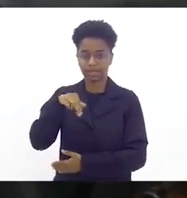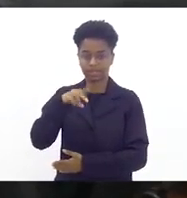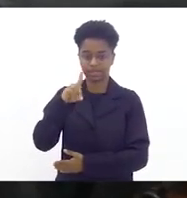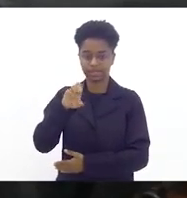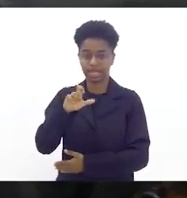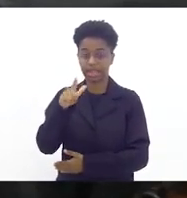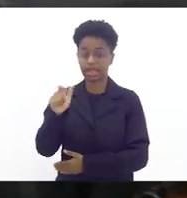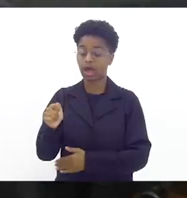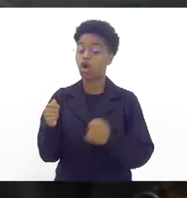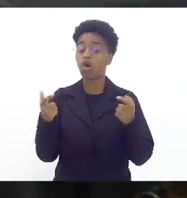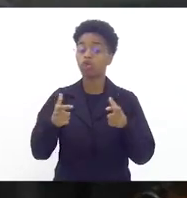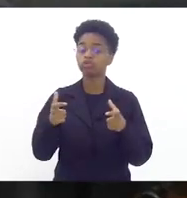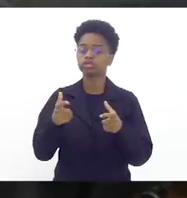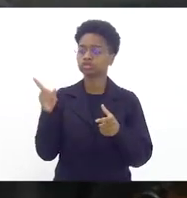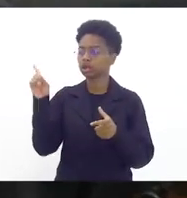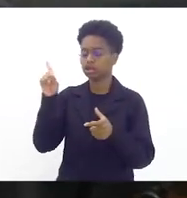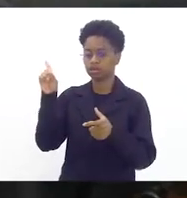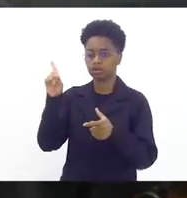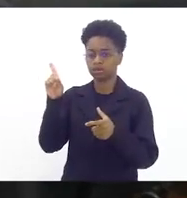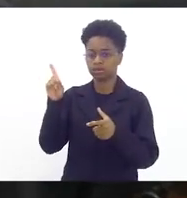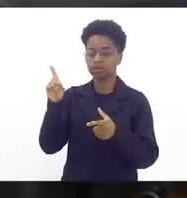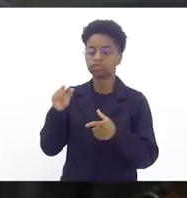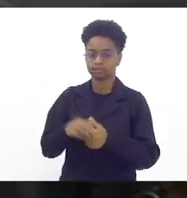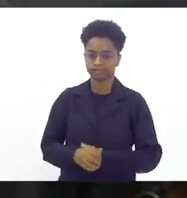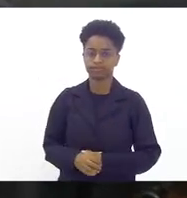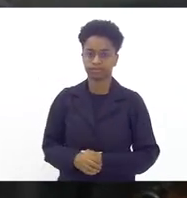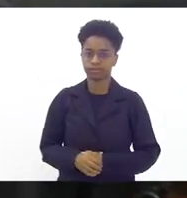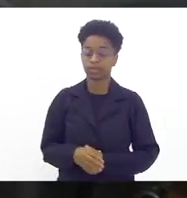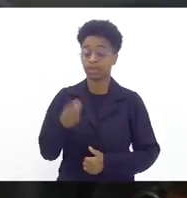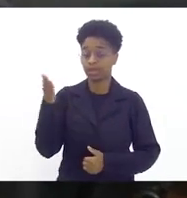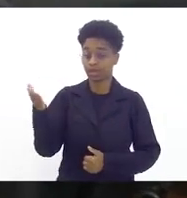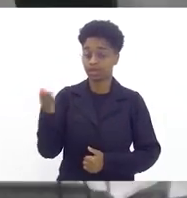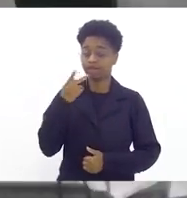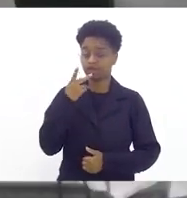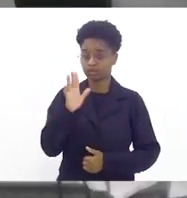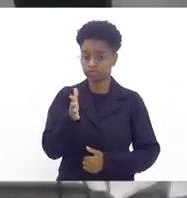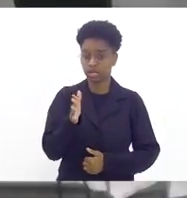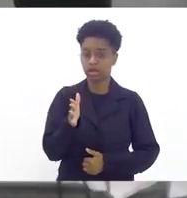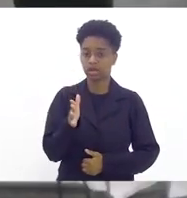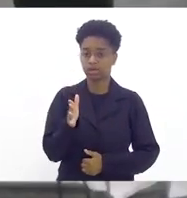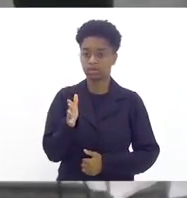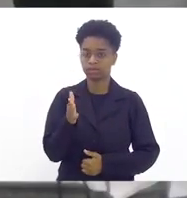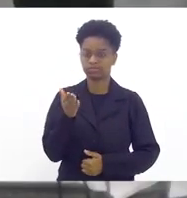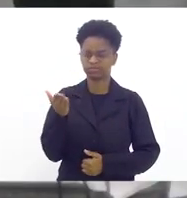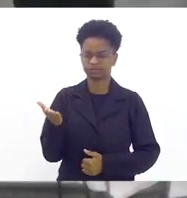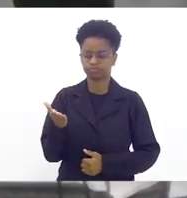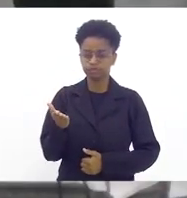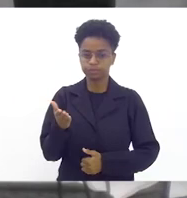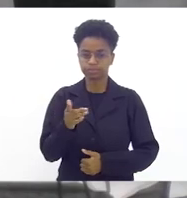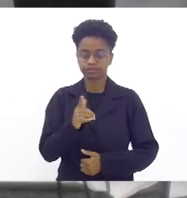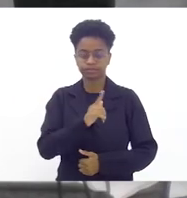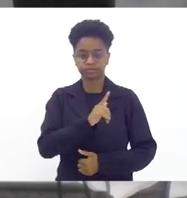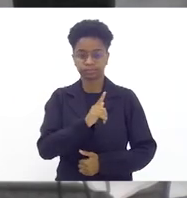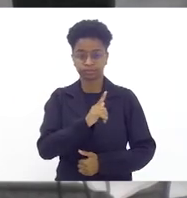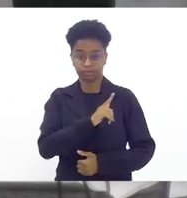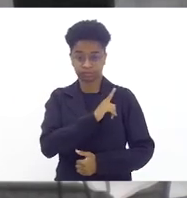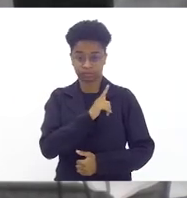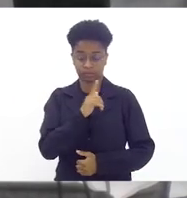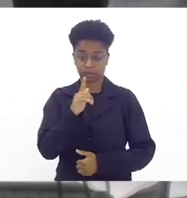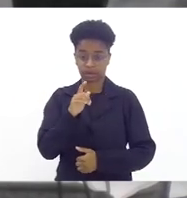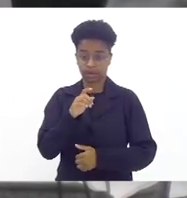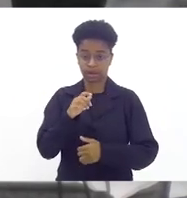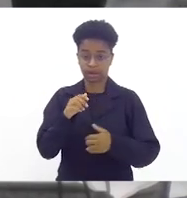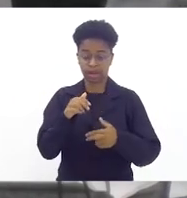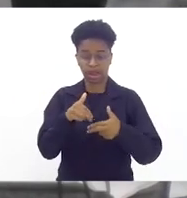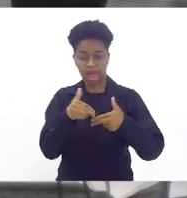lá atrás. A Luísa Mandela, como já foi dito, ela é da gerência étnico-racial